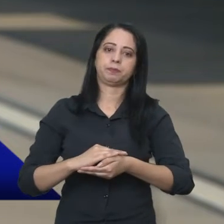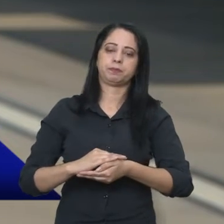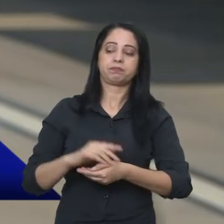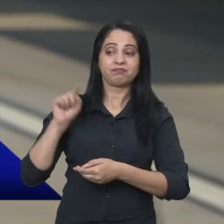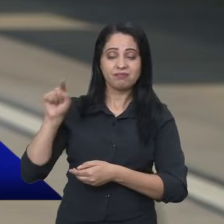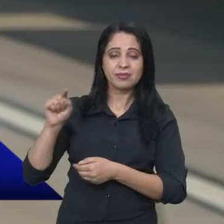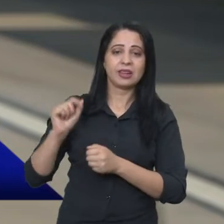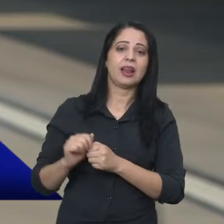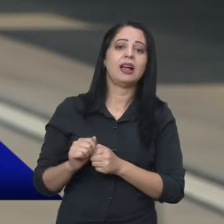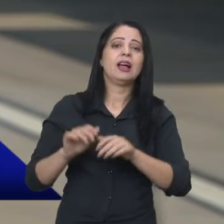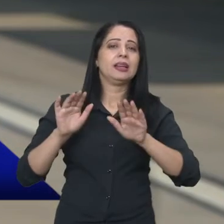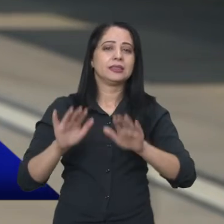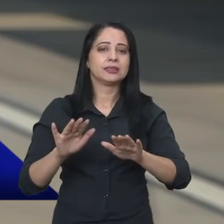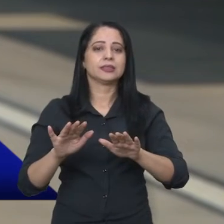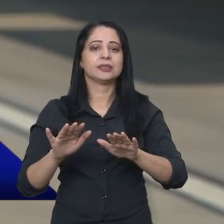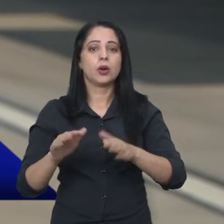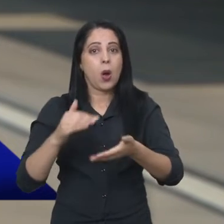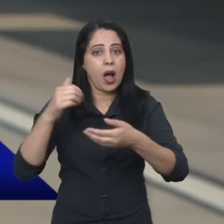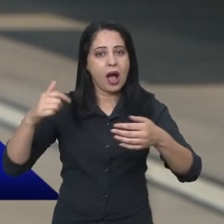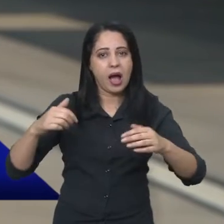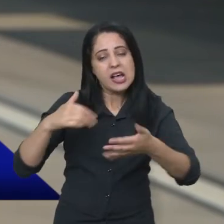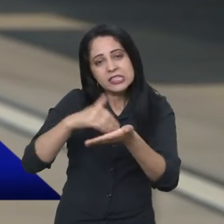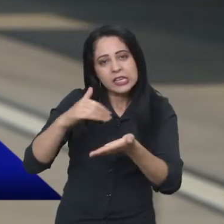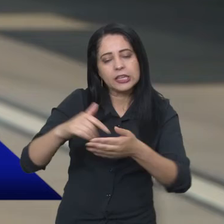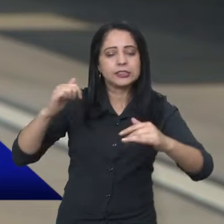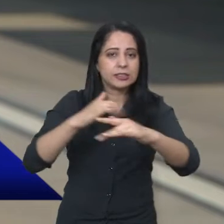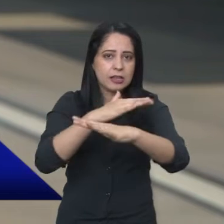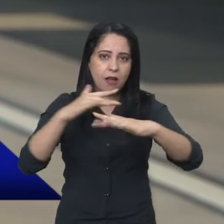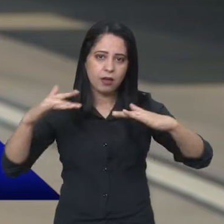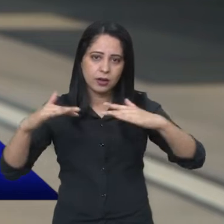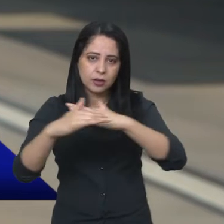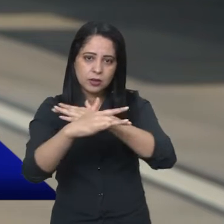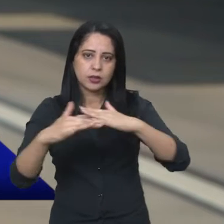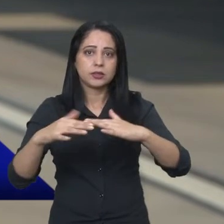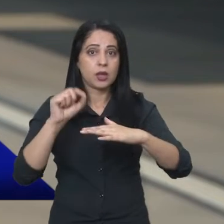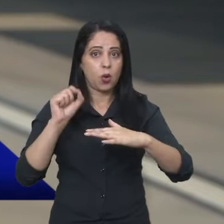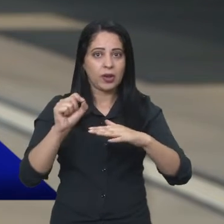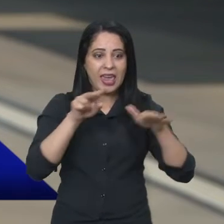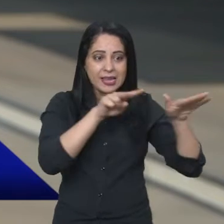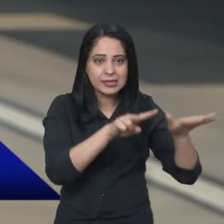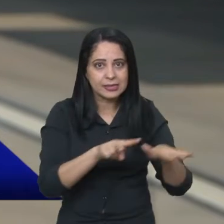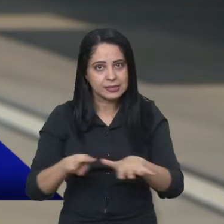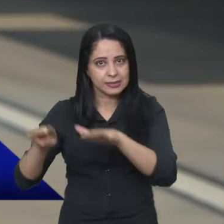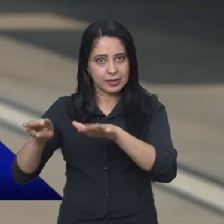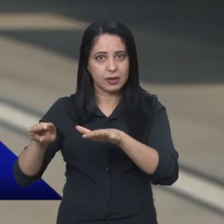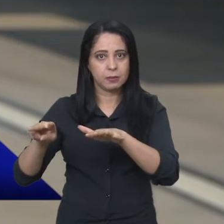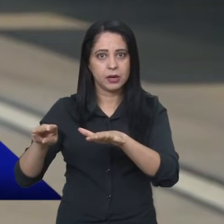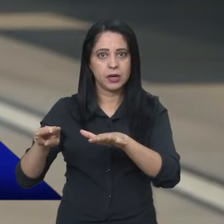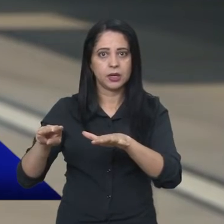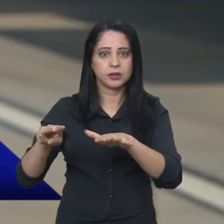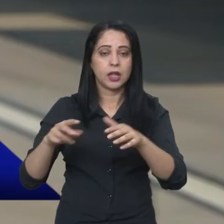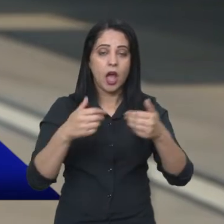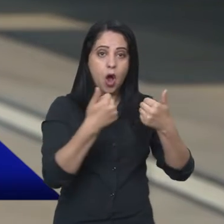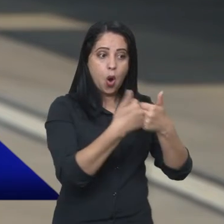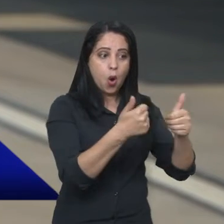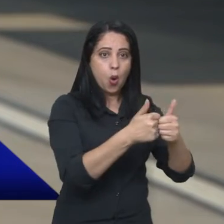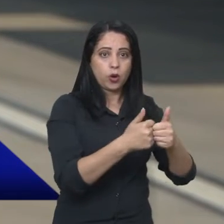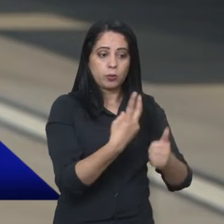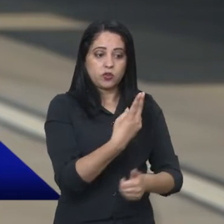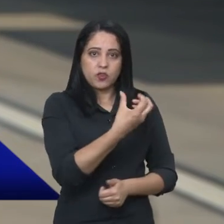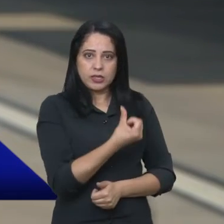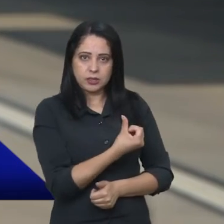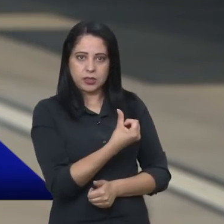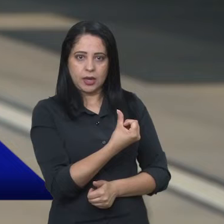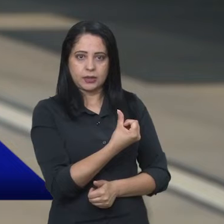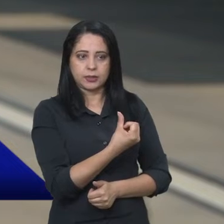do Shopping Jardim Oriente e de acordo com a secretaria de mobilidade urbana durante a semana haverá um aumento de 26